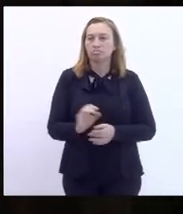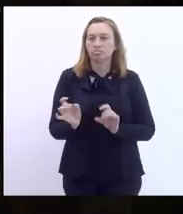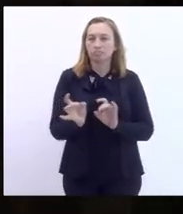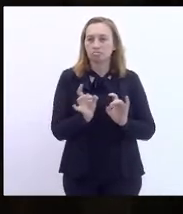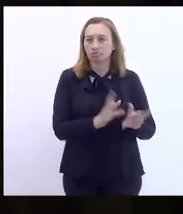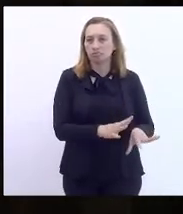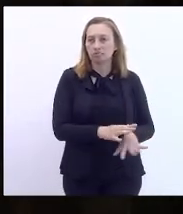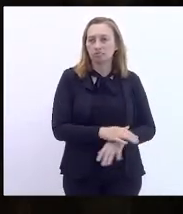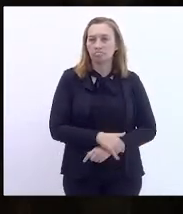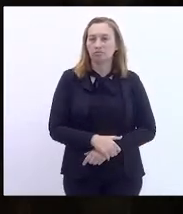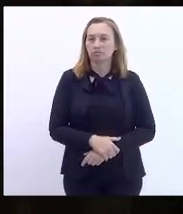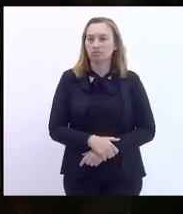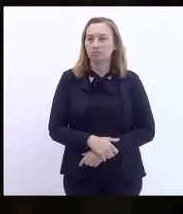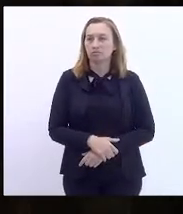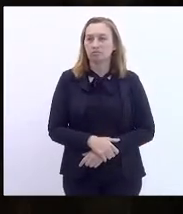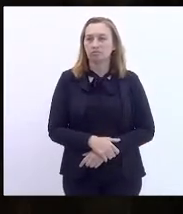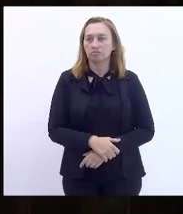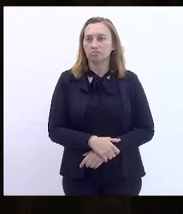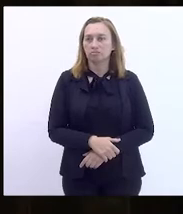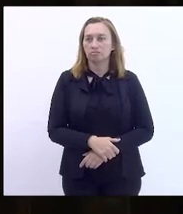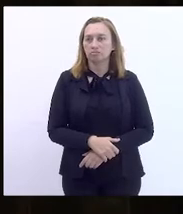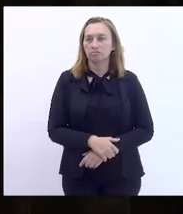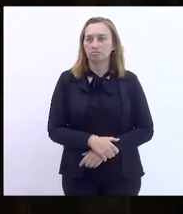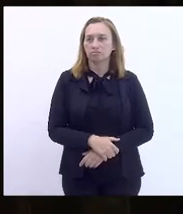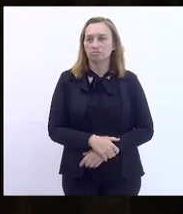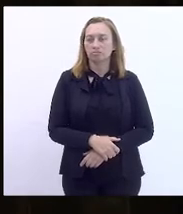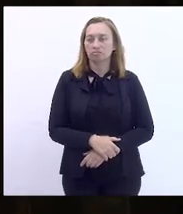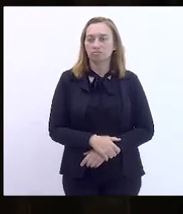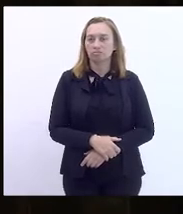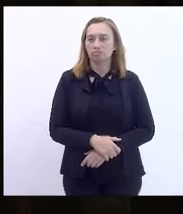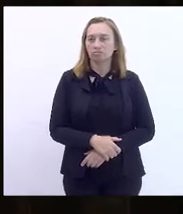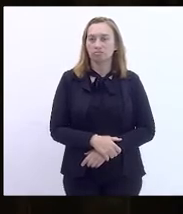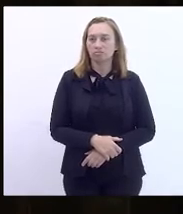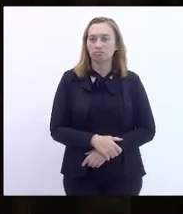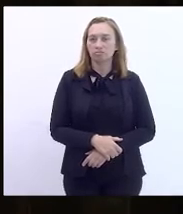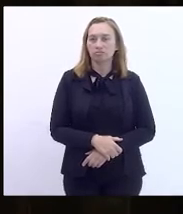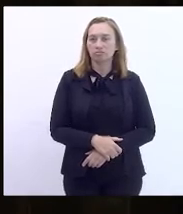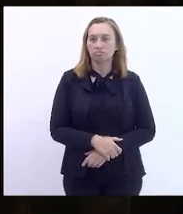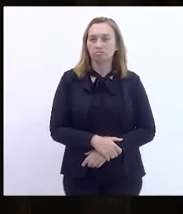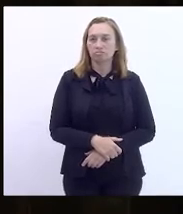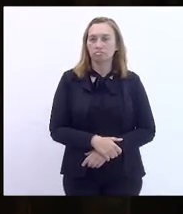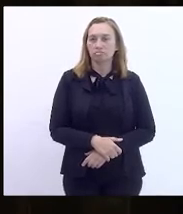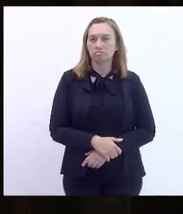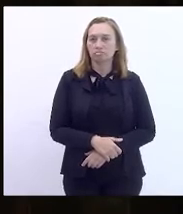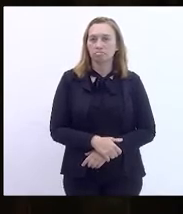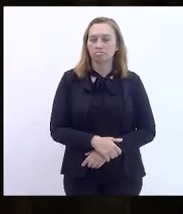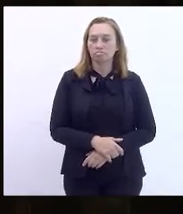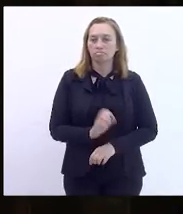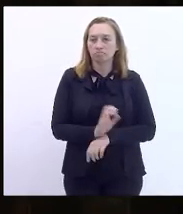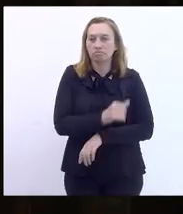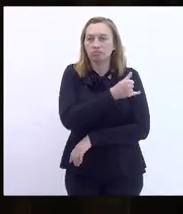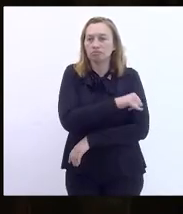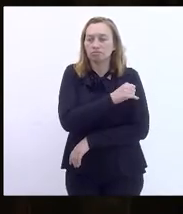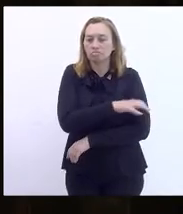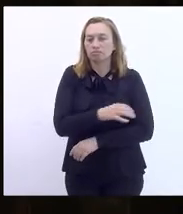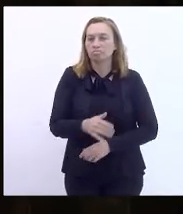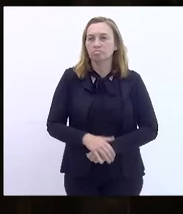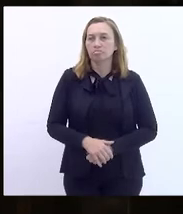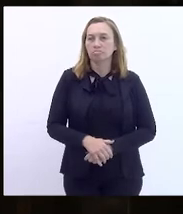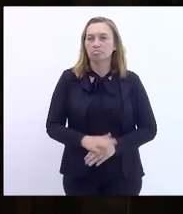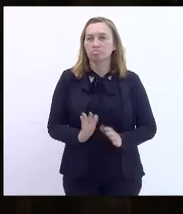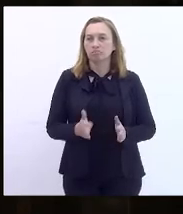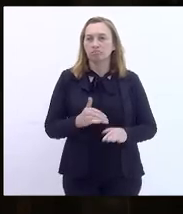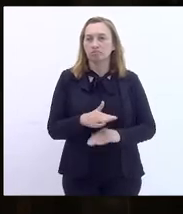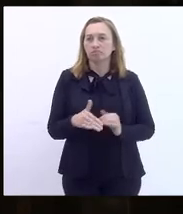é muito já era Tio Sam gravidade anteriormente né assim municípios e estados aqui no Rio de Janeiro foram precário demais